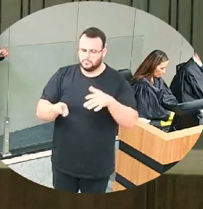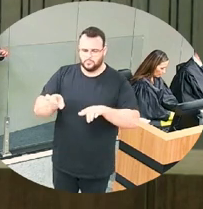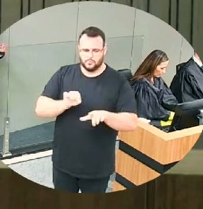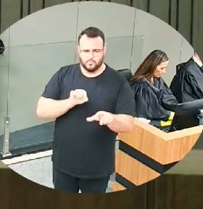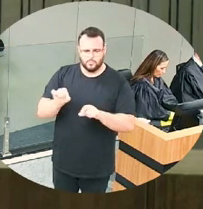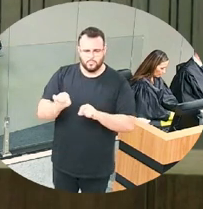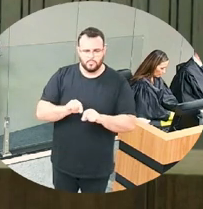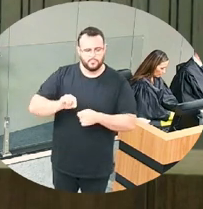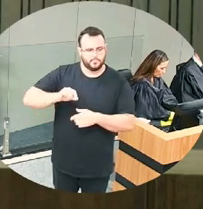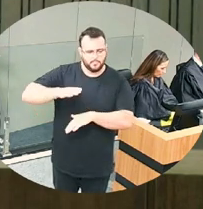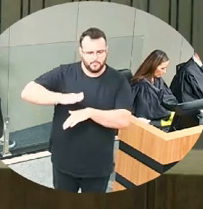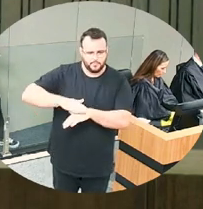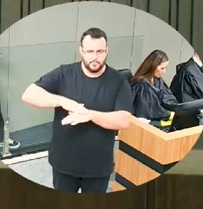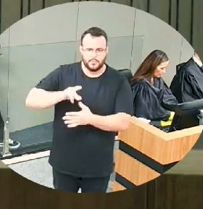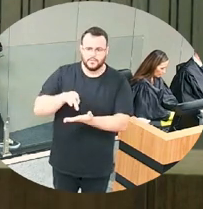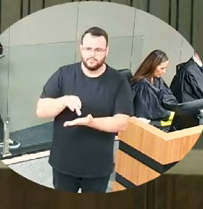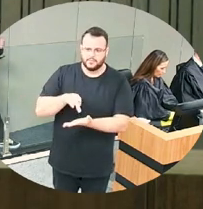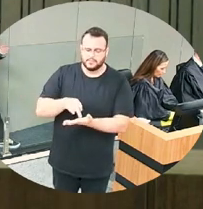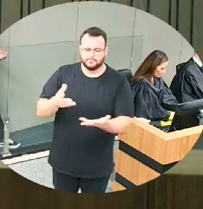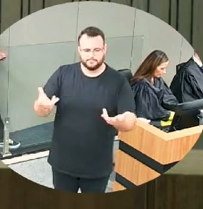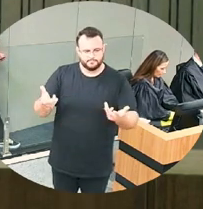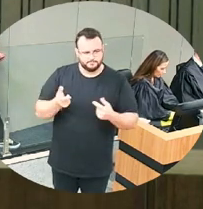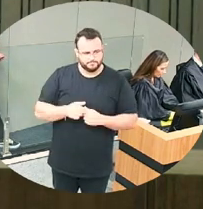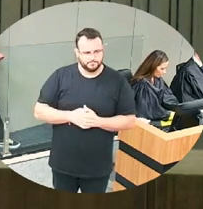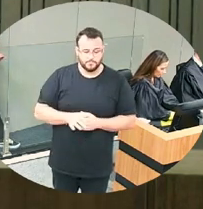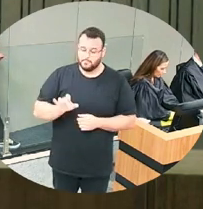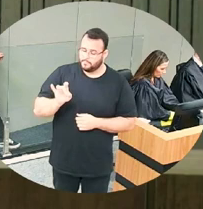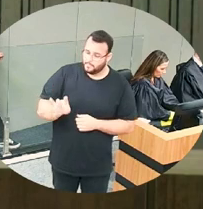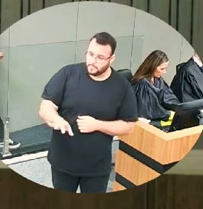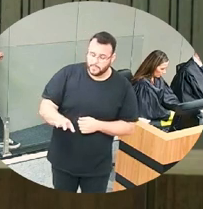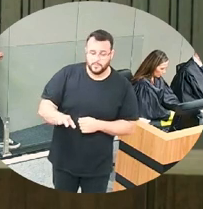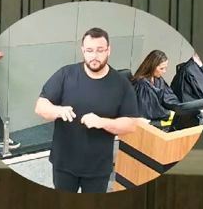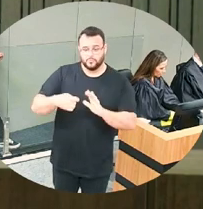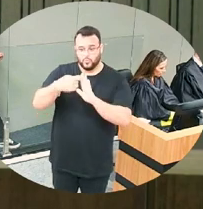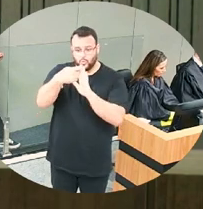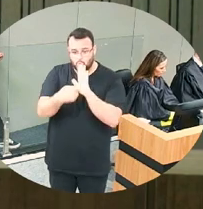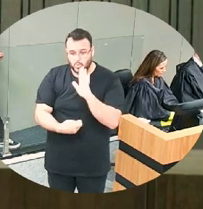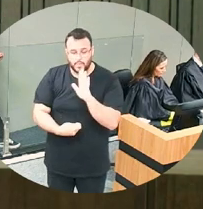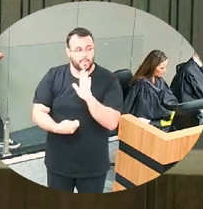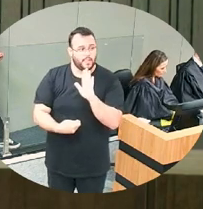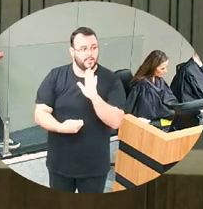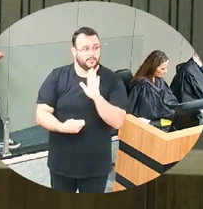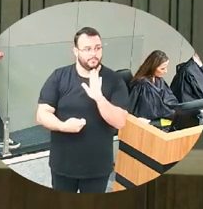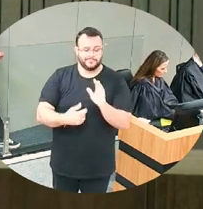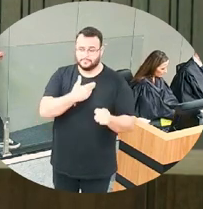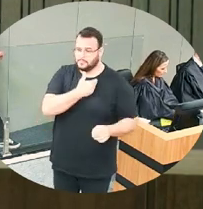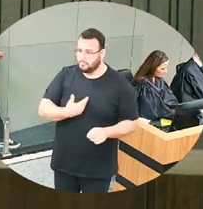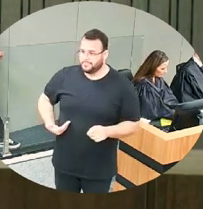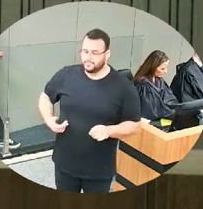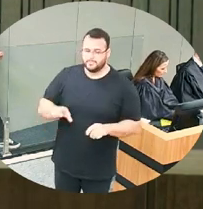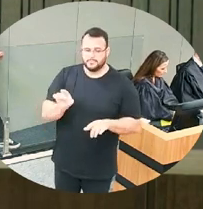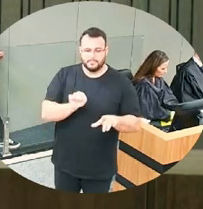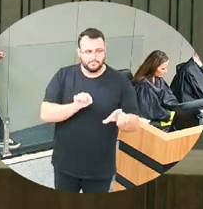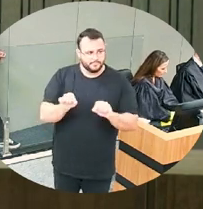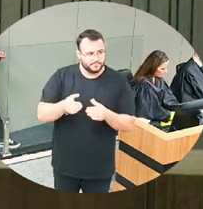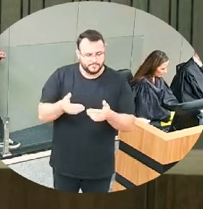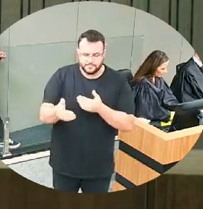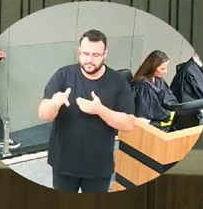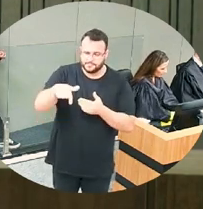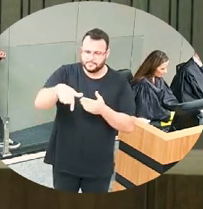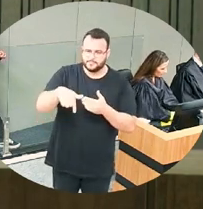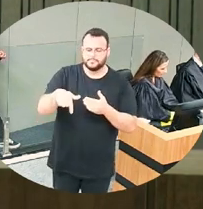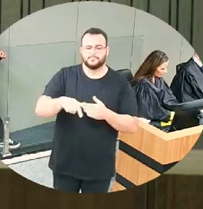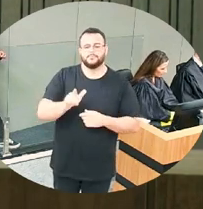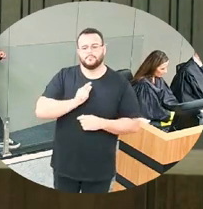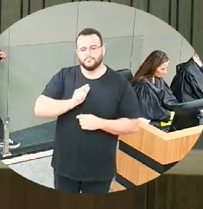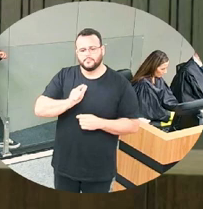escolha daqueles de fato qualificados não por acaso no concurso de concurso público de seleção em andamento nesta